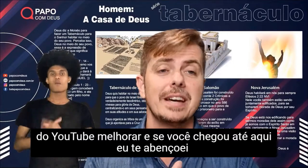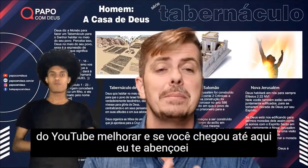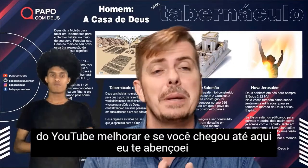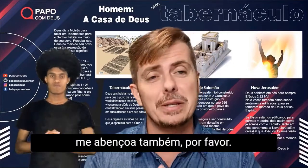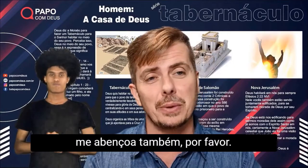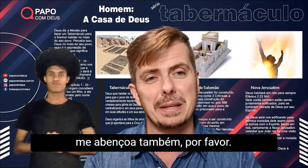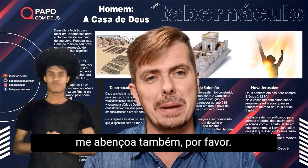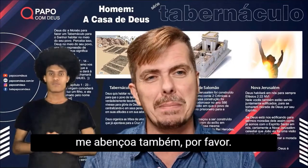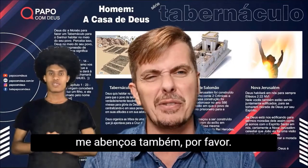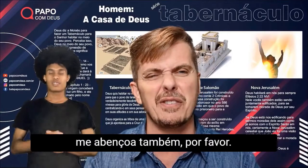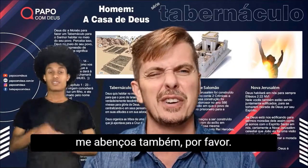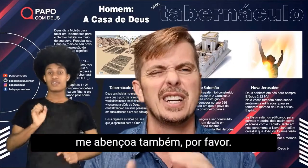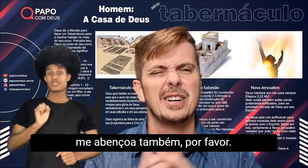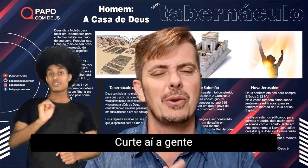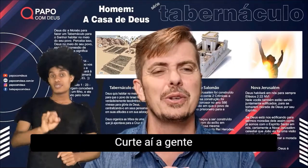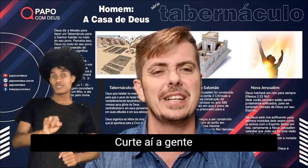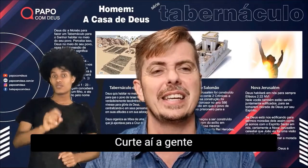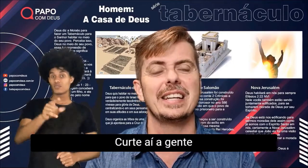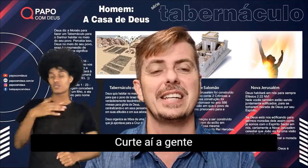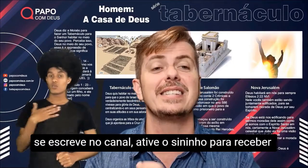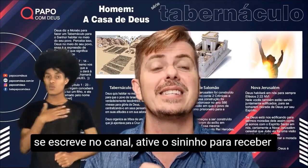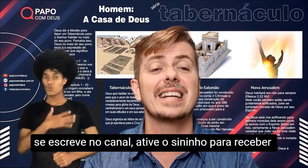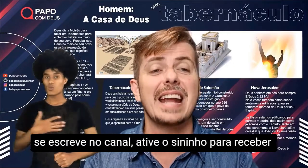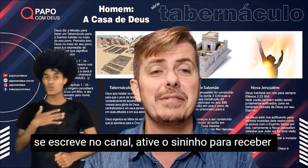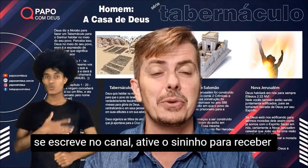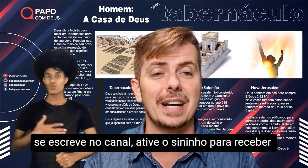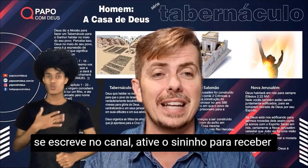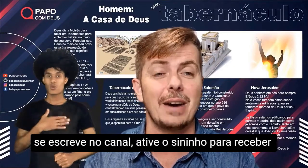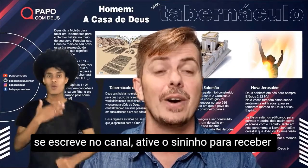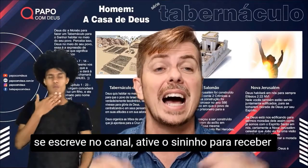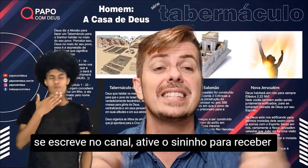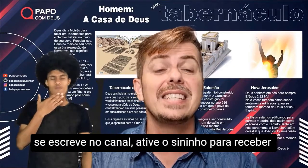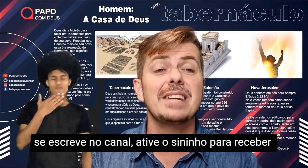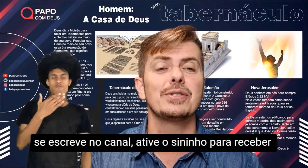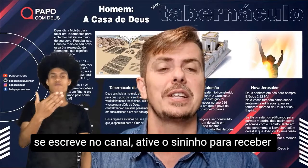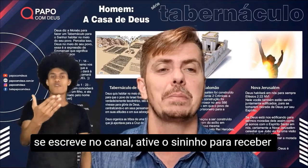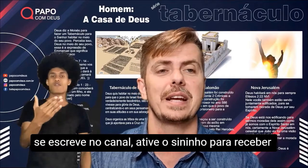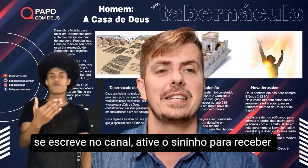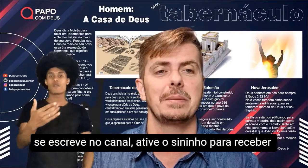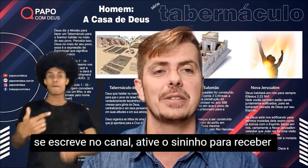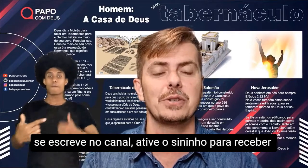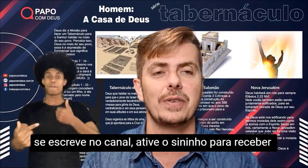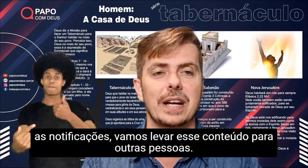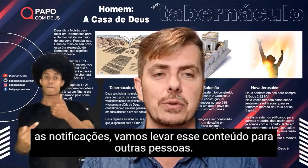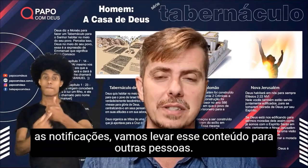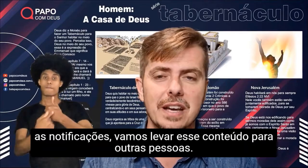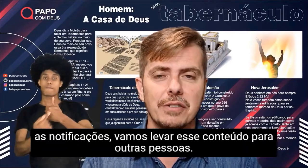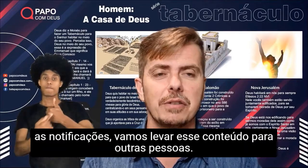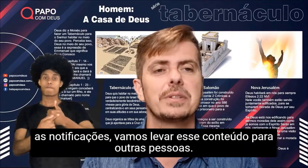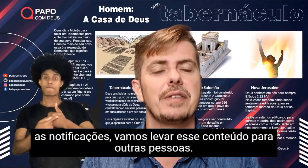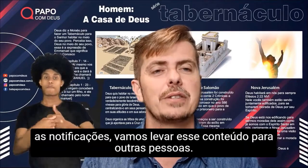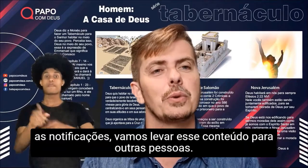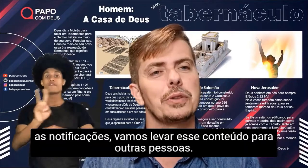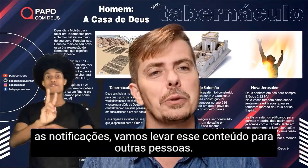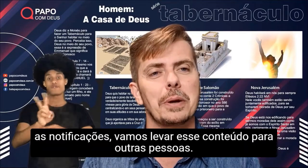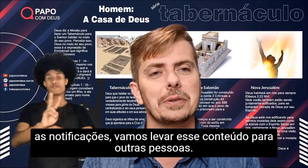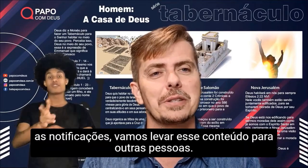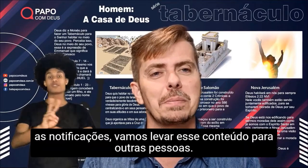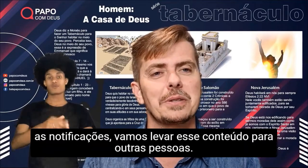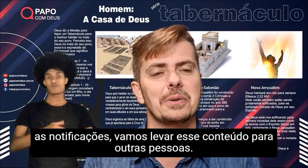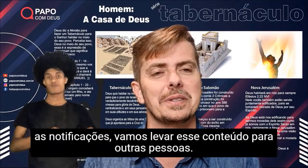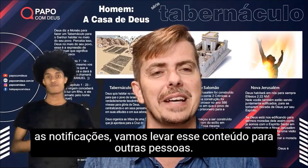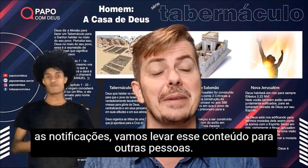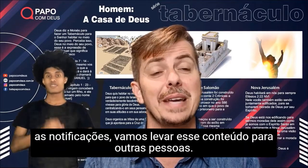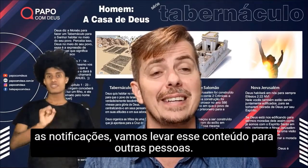te abençoei, me abençoa também, por favor. Curte aí a gente, se inscreve no canal, ativa o sininho para receber as notificações. Vamos levar esse conteúdo